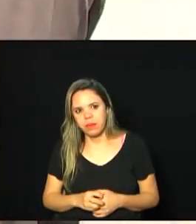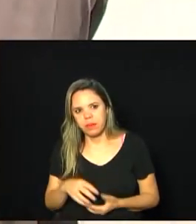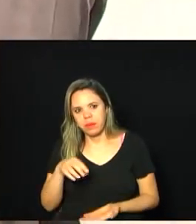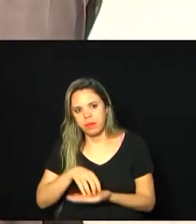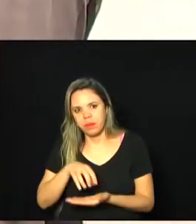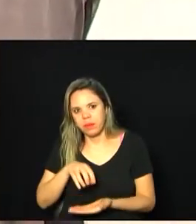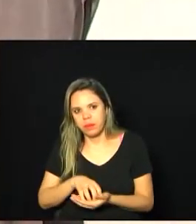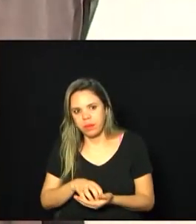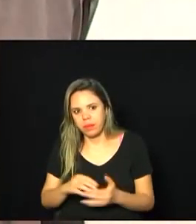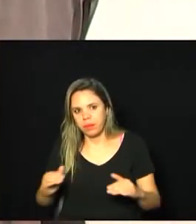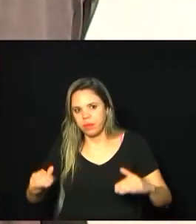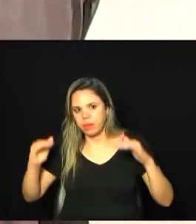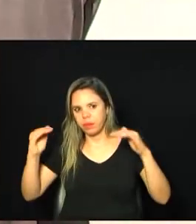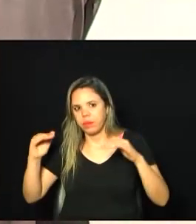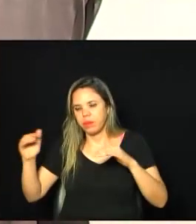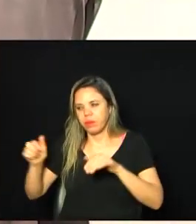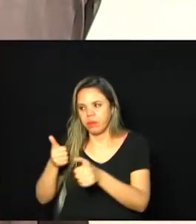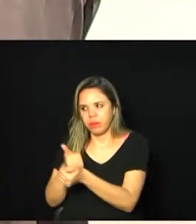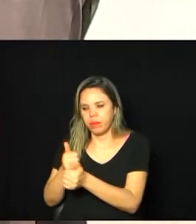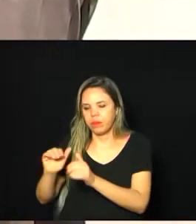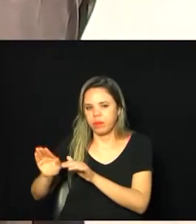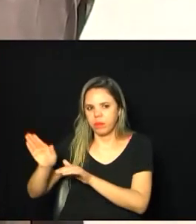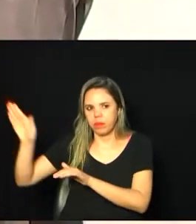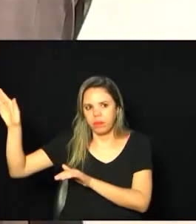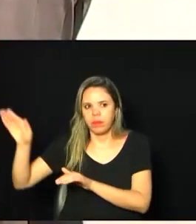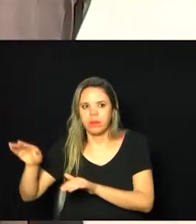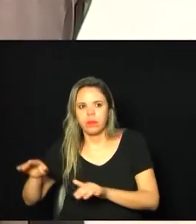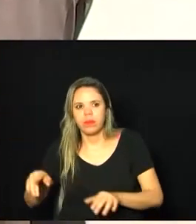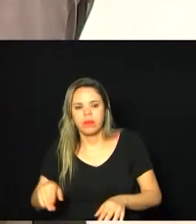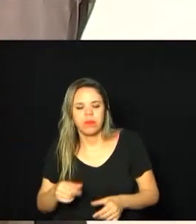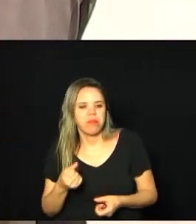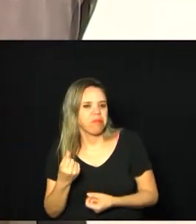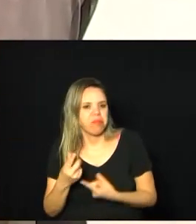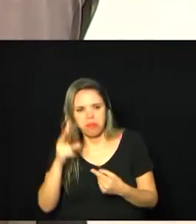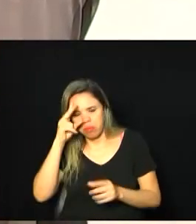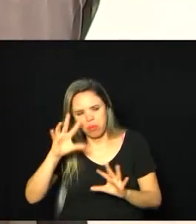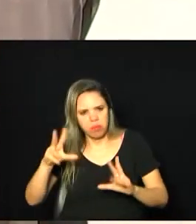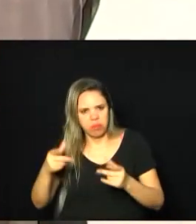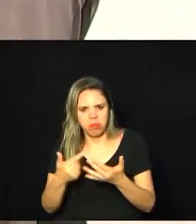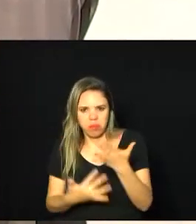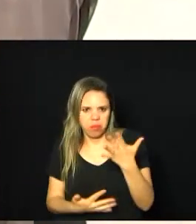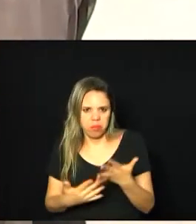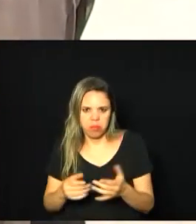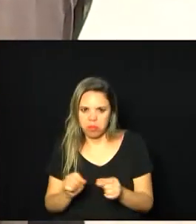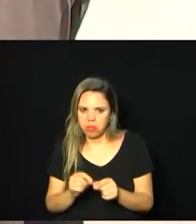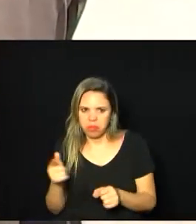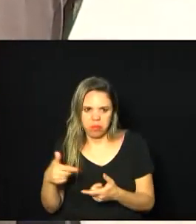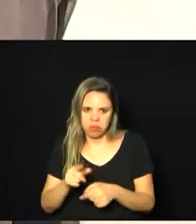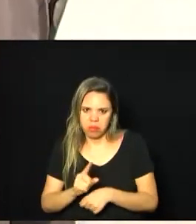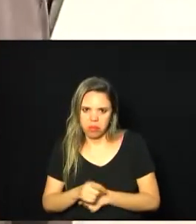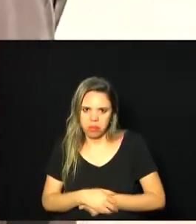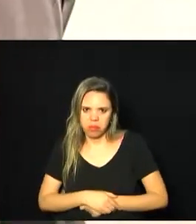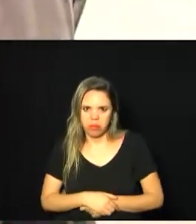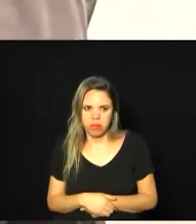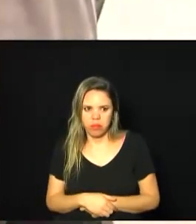centro aqui em cima, né? Que tem algumas atividades, mas eu não lembro de ter várias outras coisas assim. Então a ONG trouxe